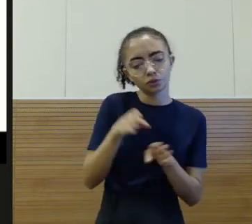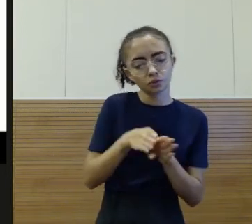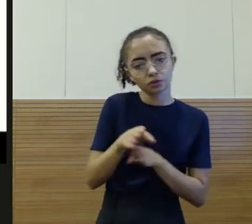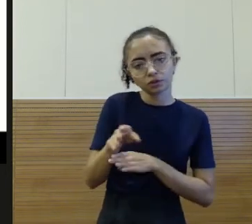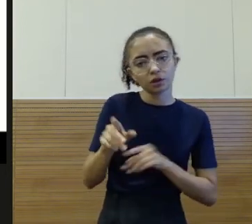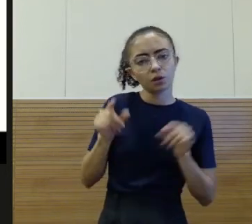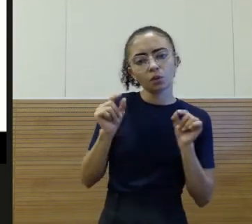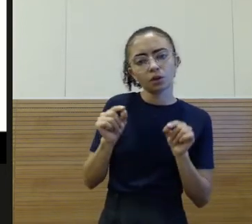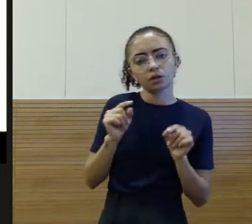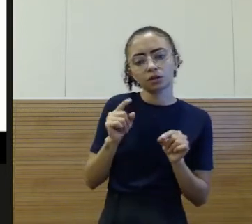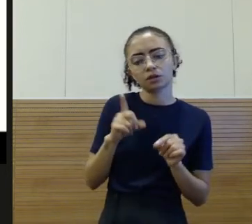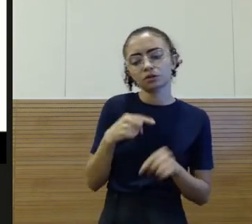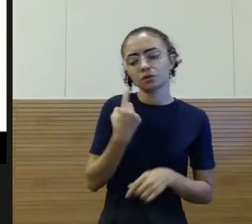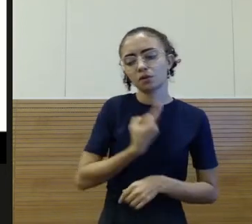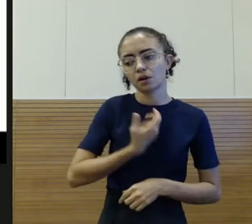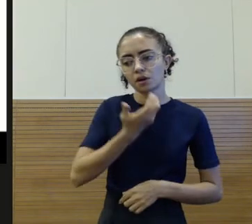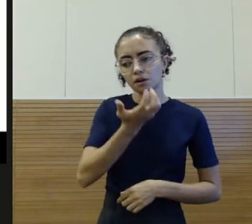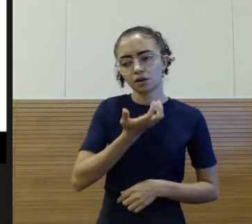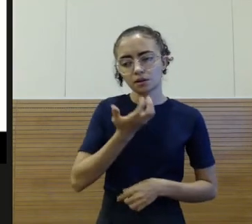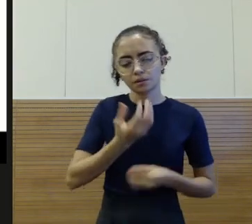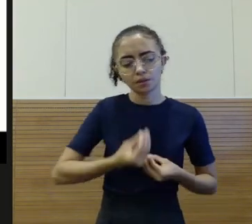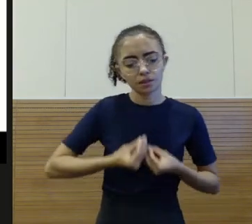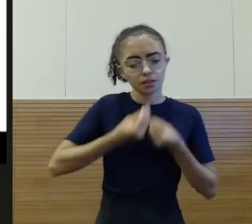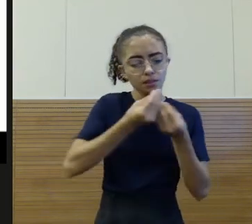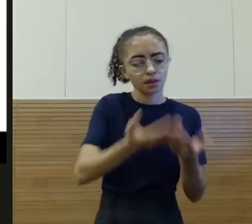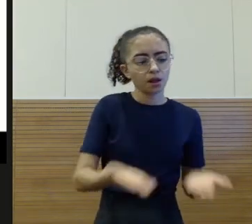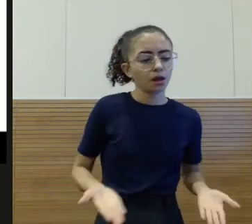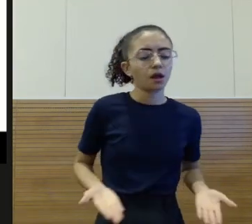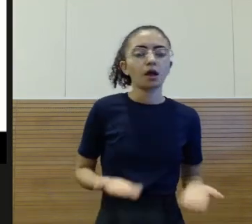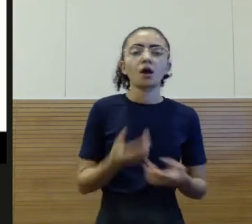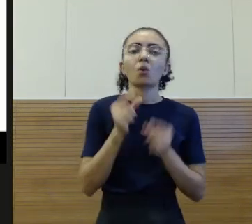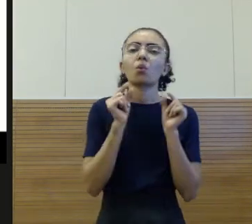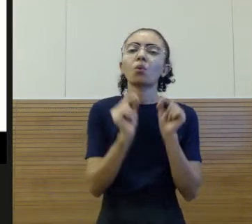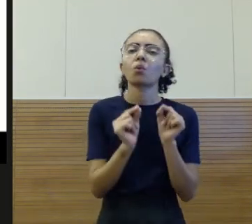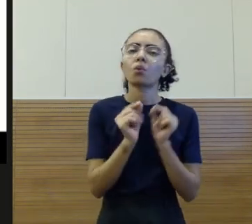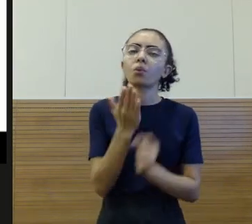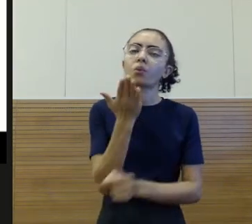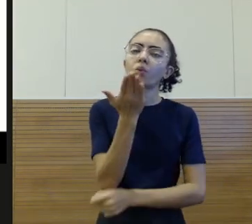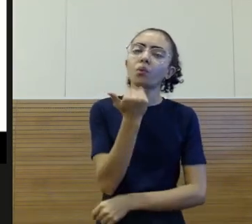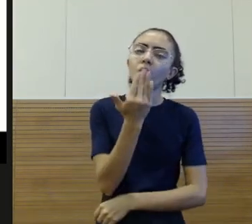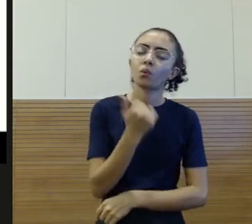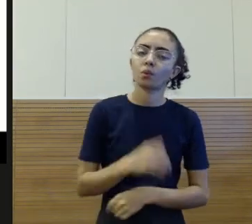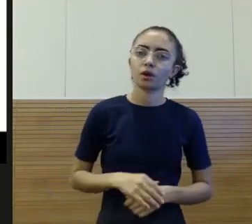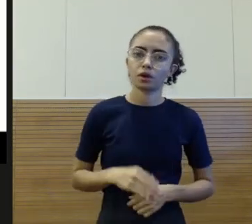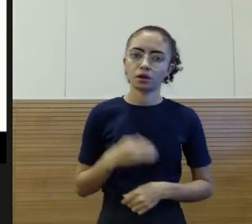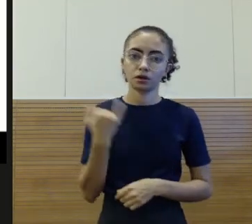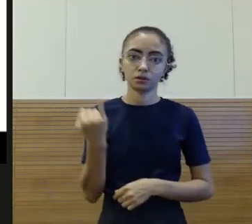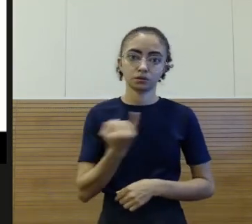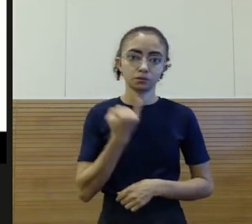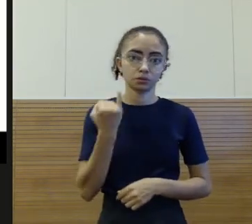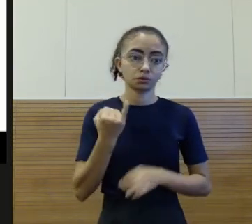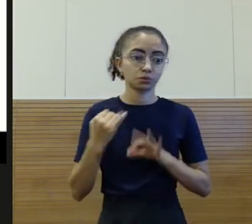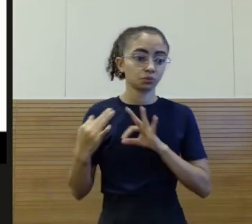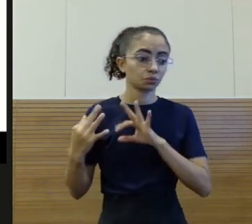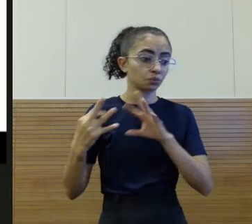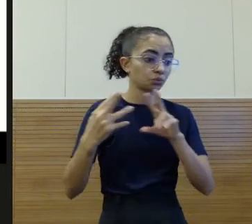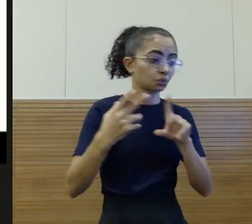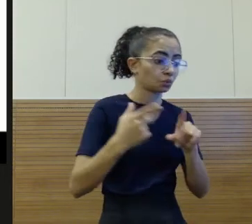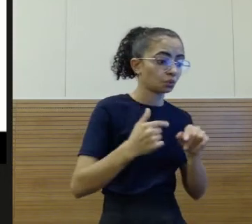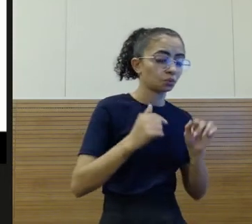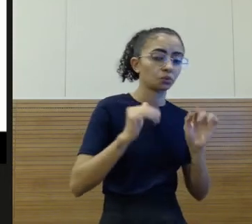que queremos dar para as pessoas, o que comer, o ideal é que sejam todos os atores que tenham que ver a ver com a